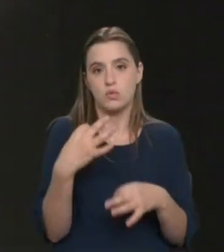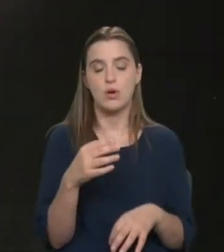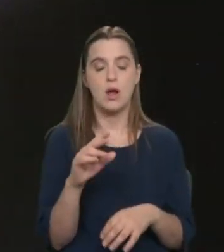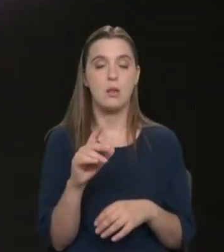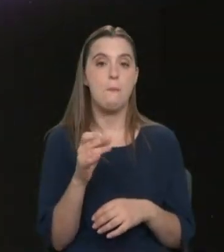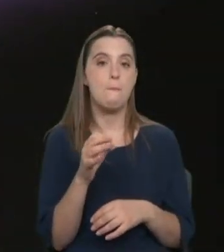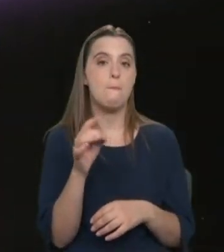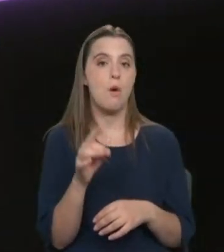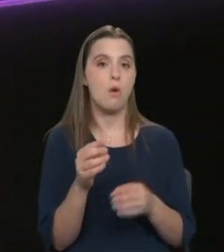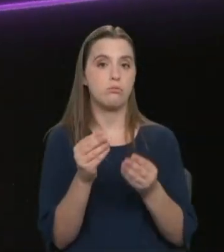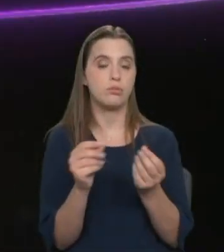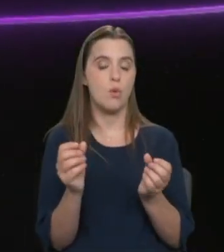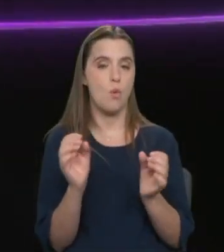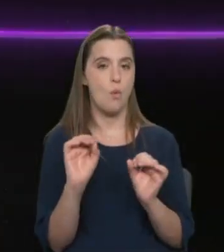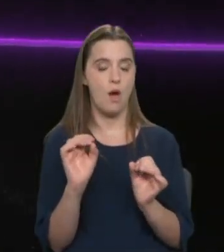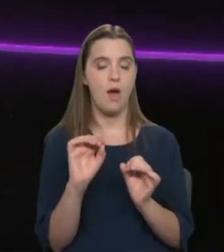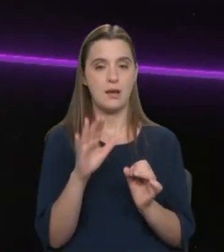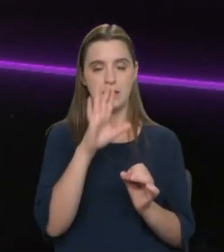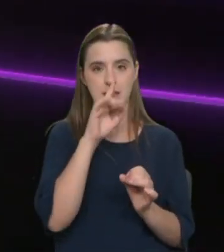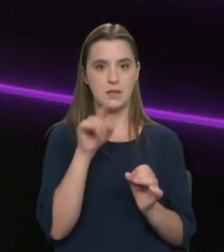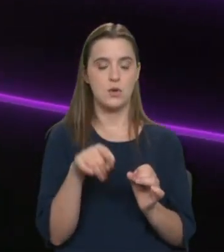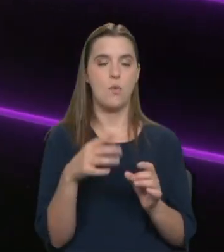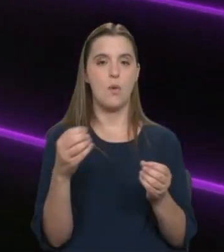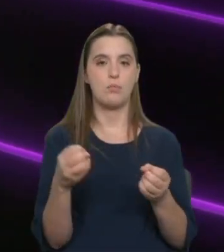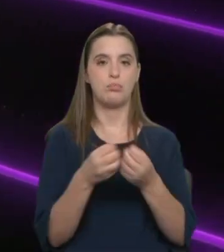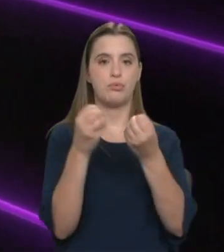corpos, se ainda por cima não existem corpos a chocarem entre eles, também não há